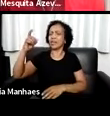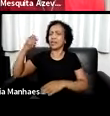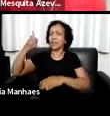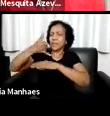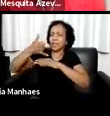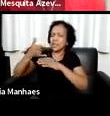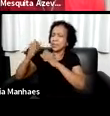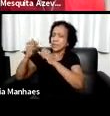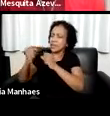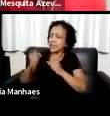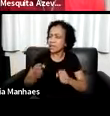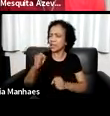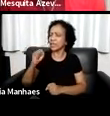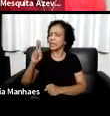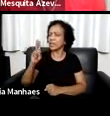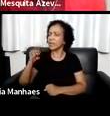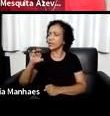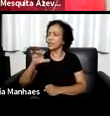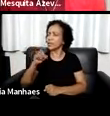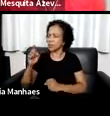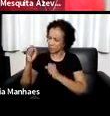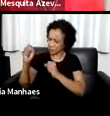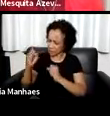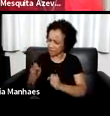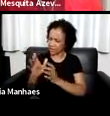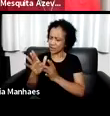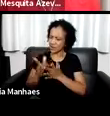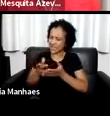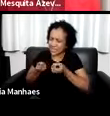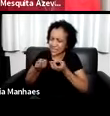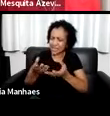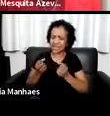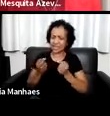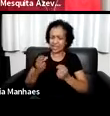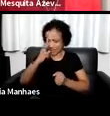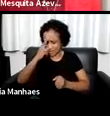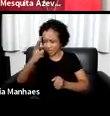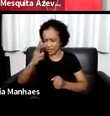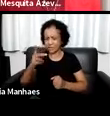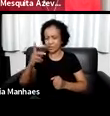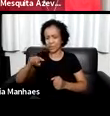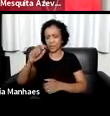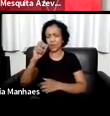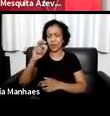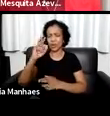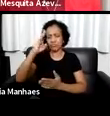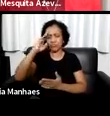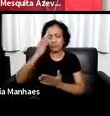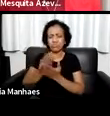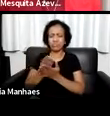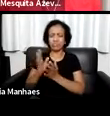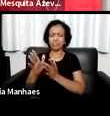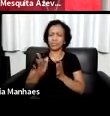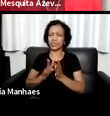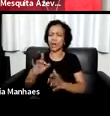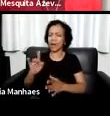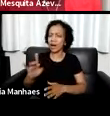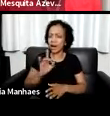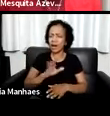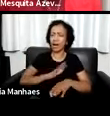possamos manter a esperança, que a esperança seja renovada pela tua palavra e que cada ação pastoral